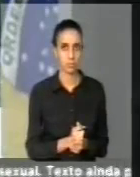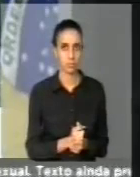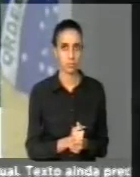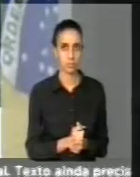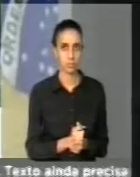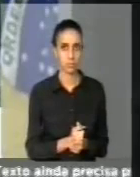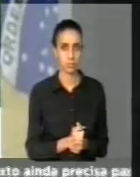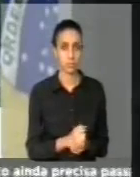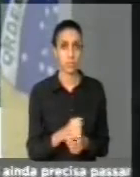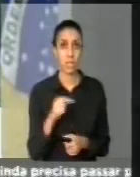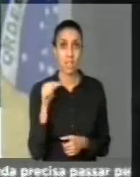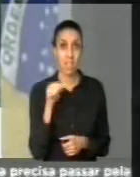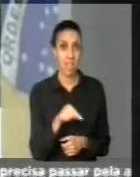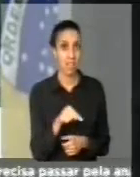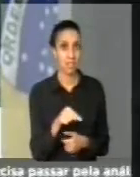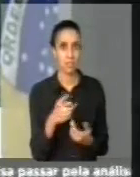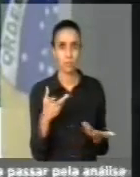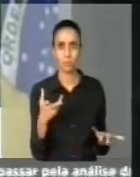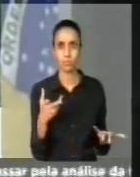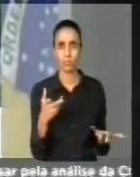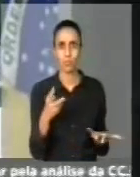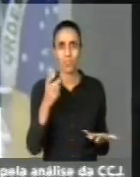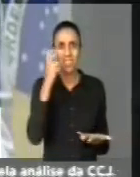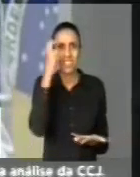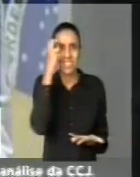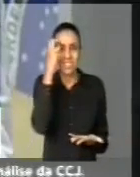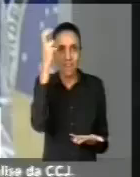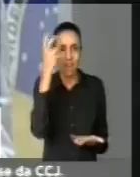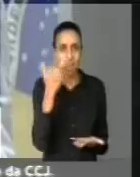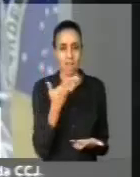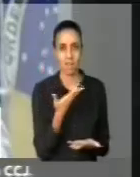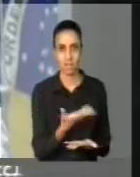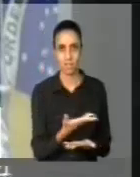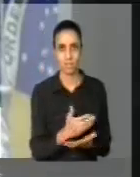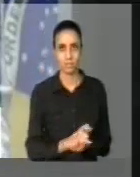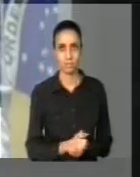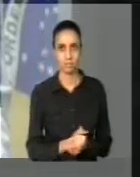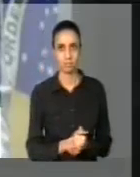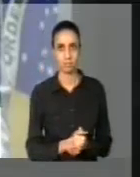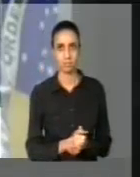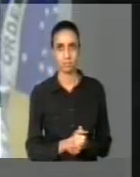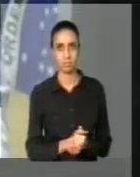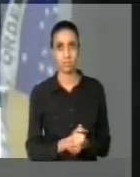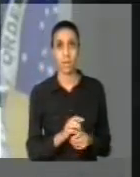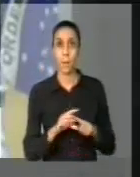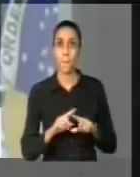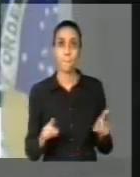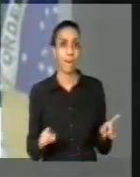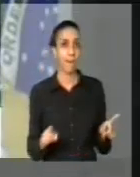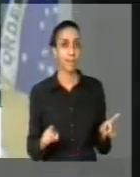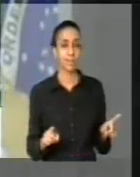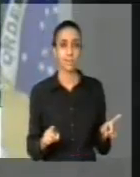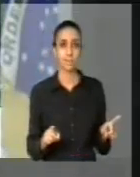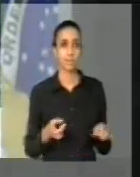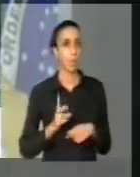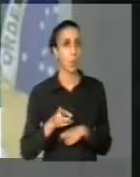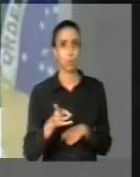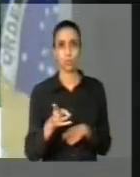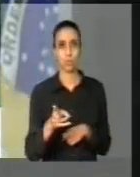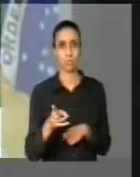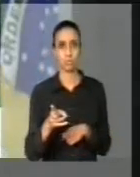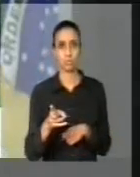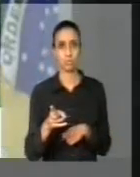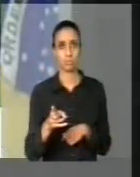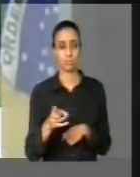toque de gênio. Foi um toque de gênio que, infelizmente, não teve continuidade. Mas a